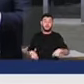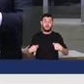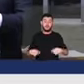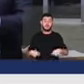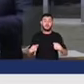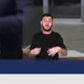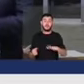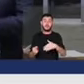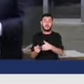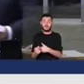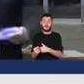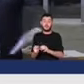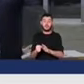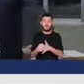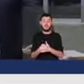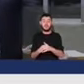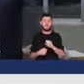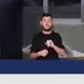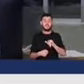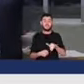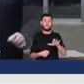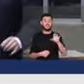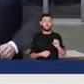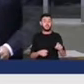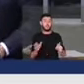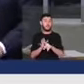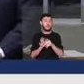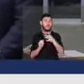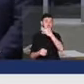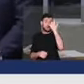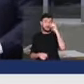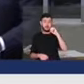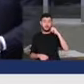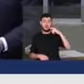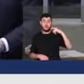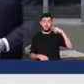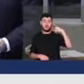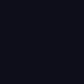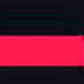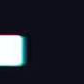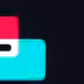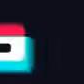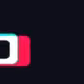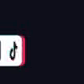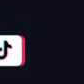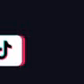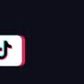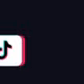tratados com sigilo de cliente e advogado e não são mais documentos públicos.